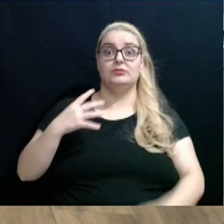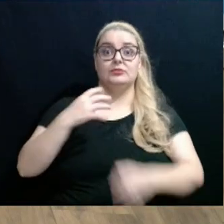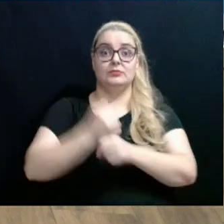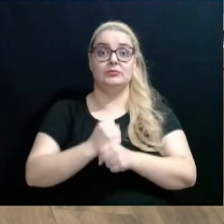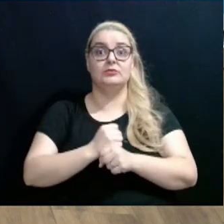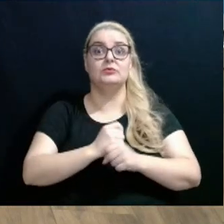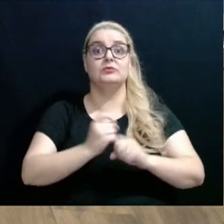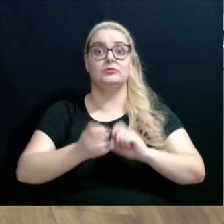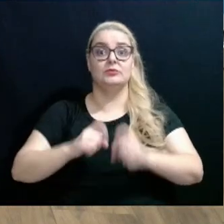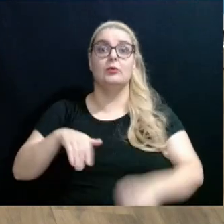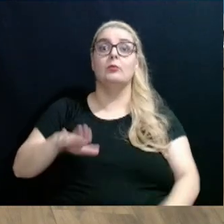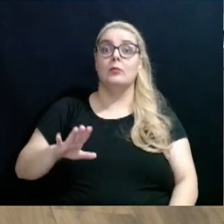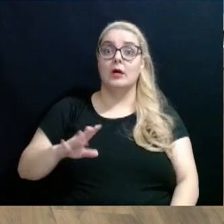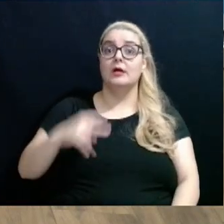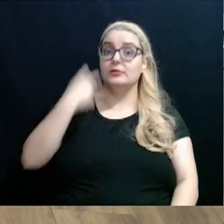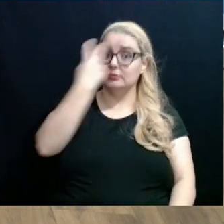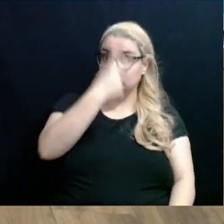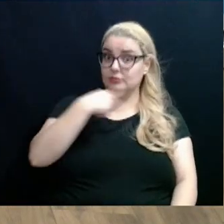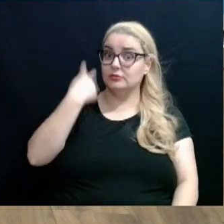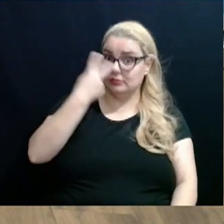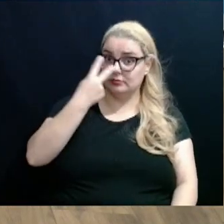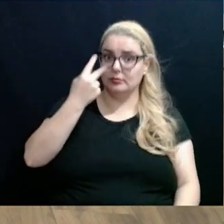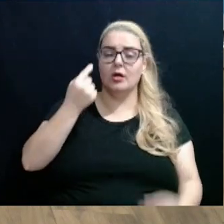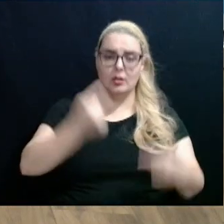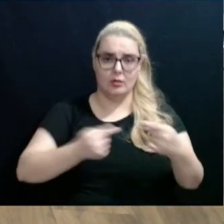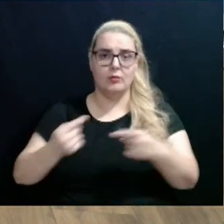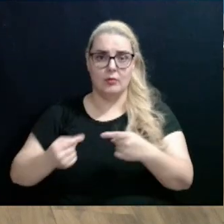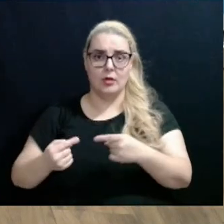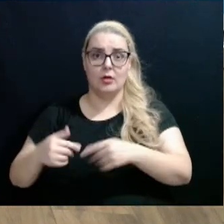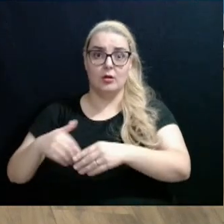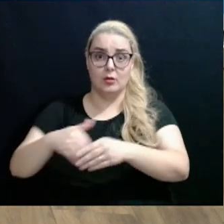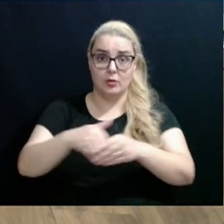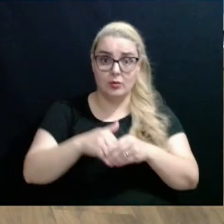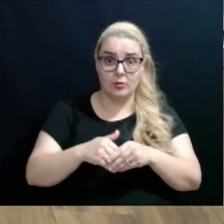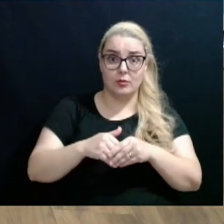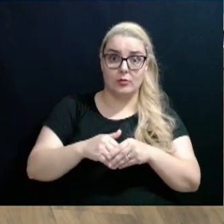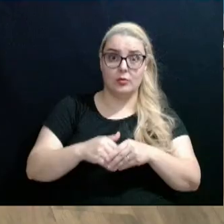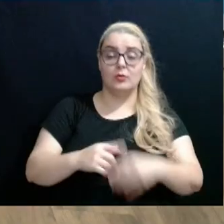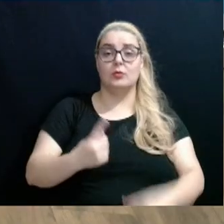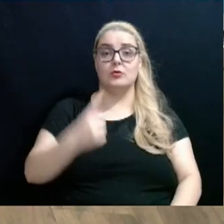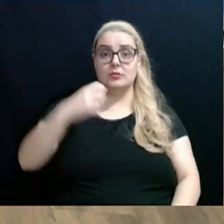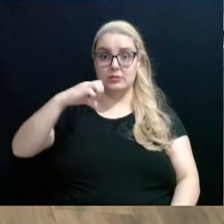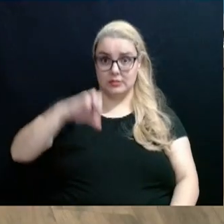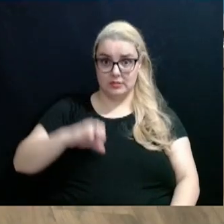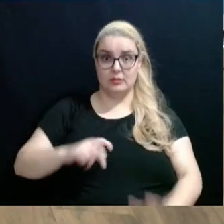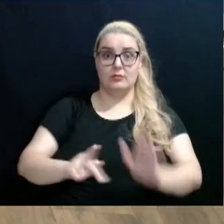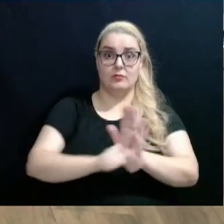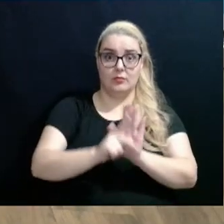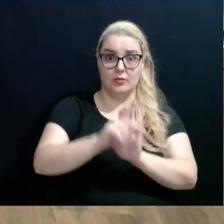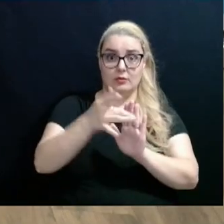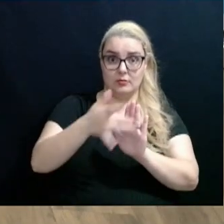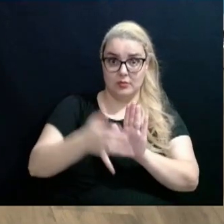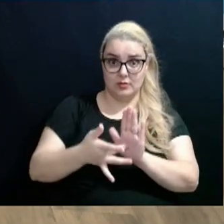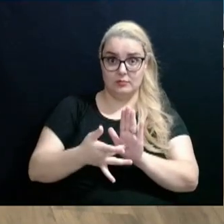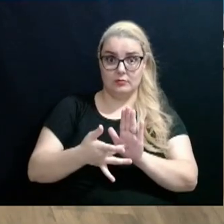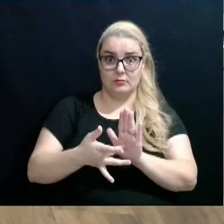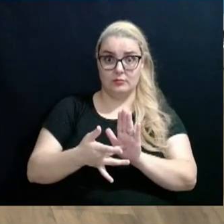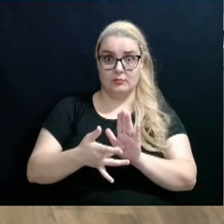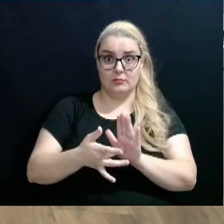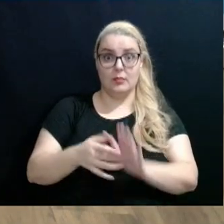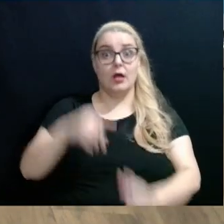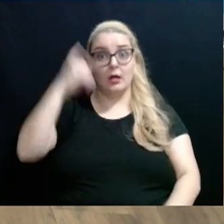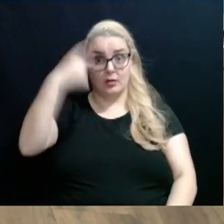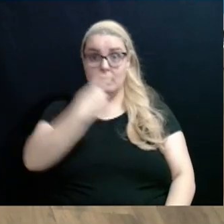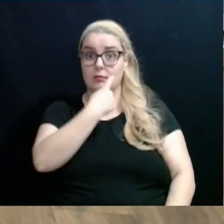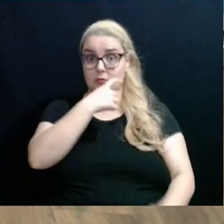por mais de 2 horas para discutirem e votarem os 19 projetos que estavam na pauta. A Mirna Abreu